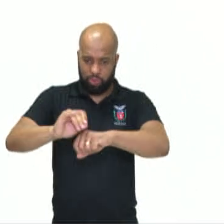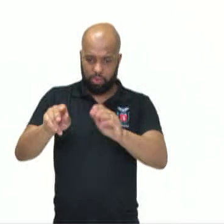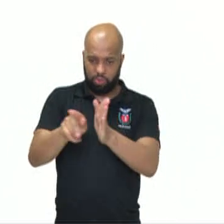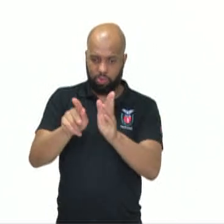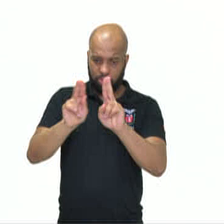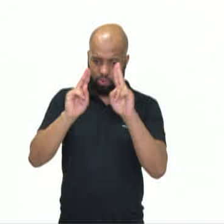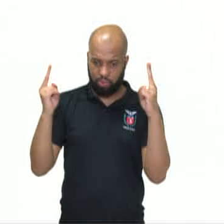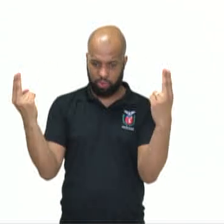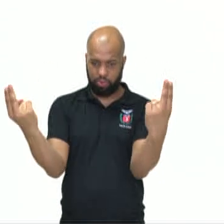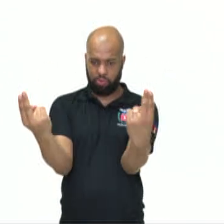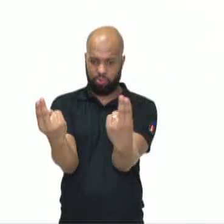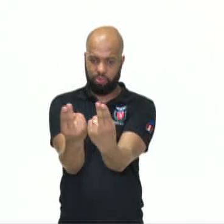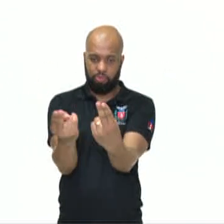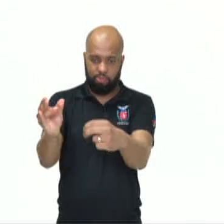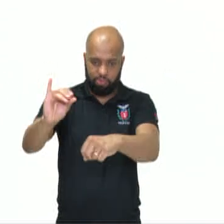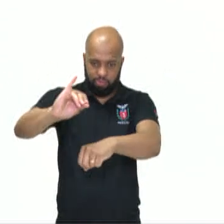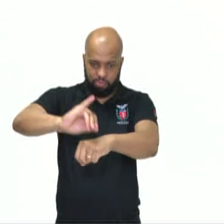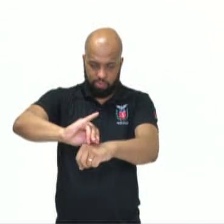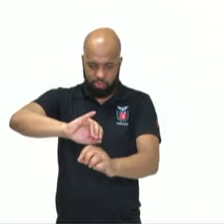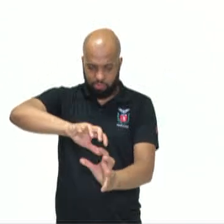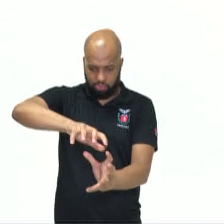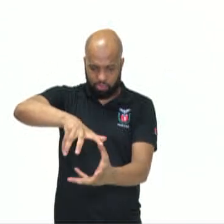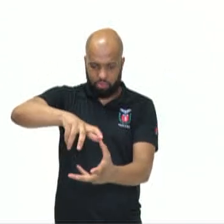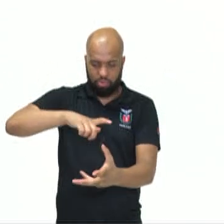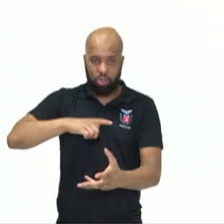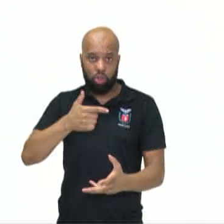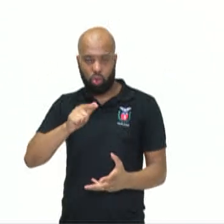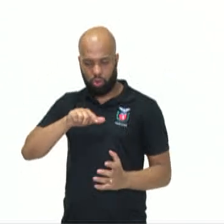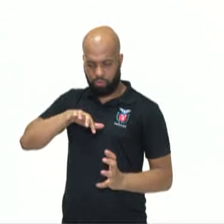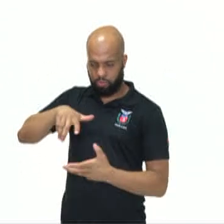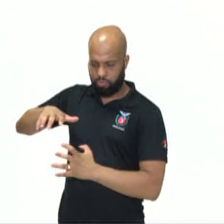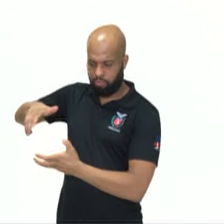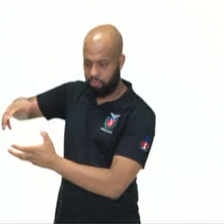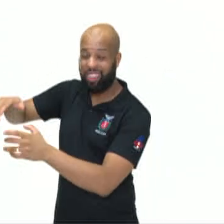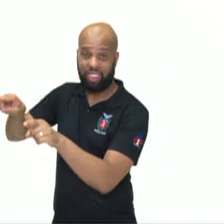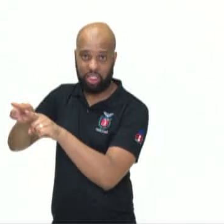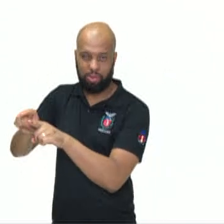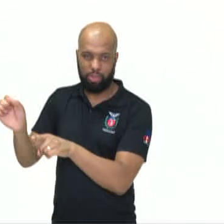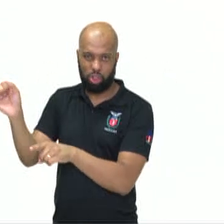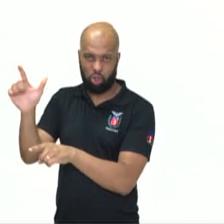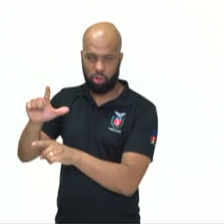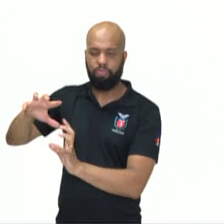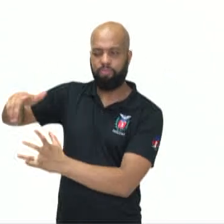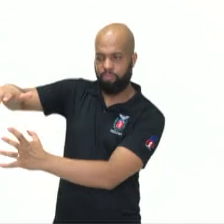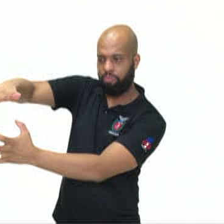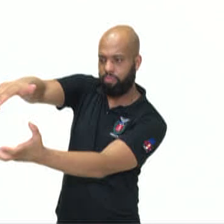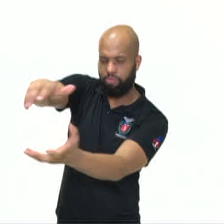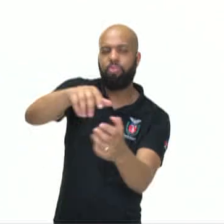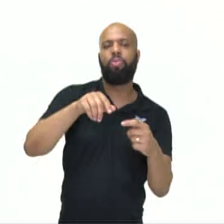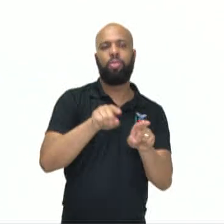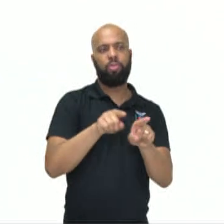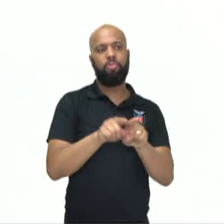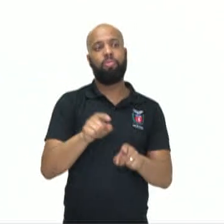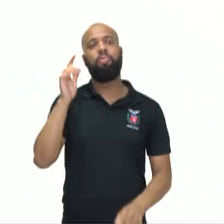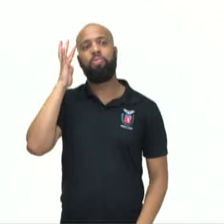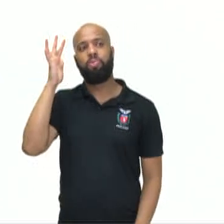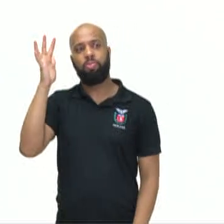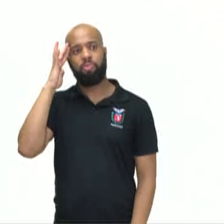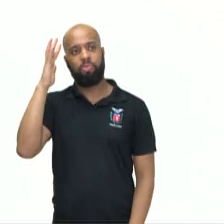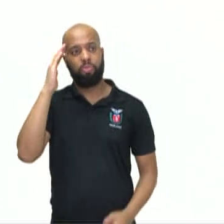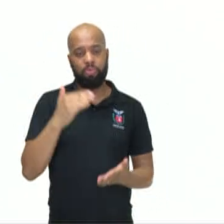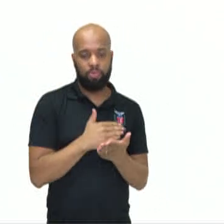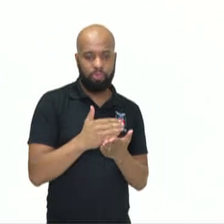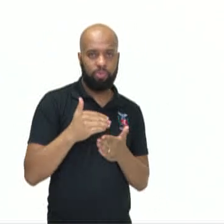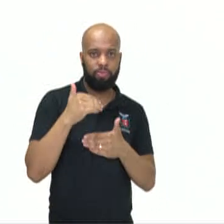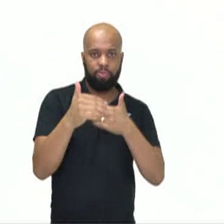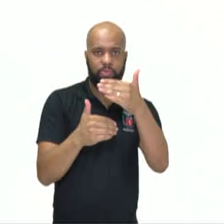universo e todos os demais planetas, incluindo o Sol, orbitavam ao seu redor. Essa teoria foi desenvolvida no início da